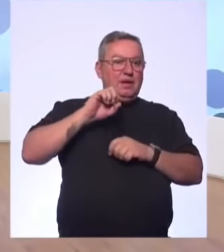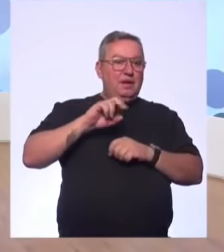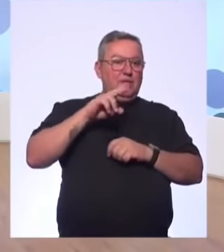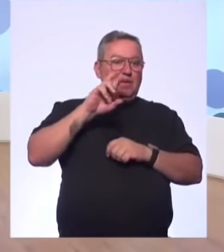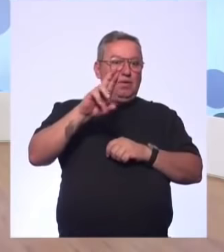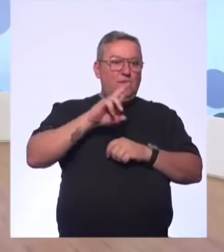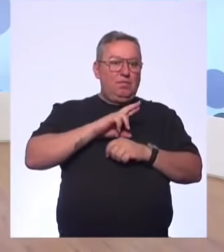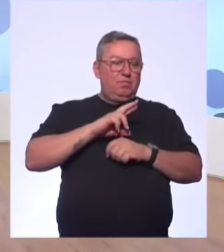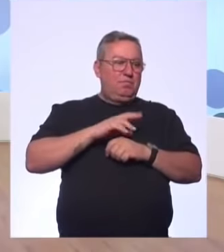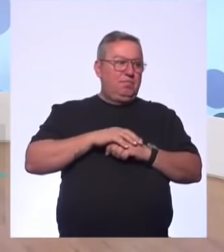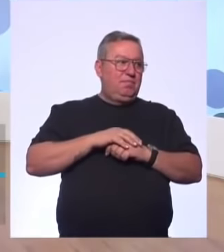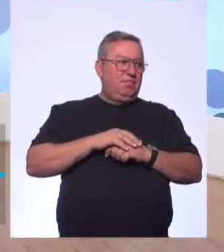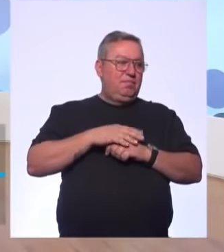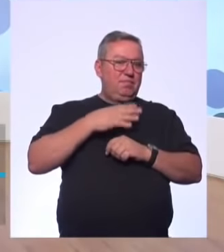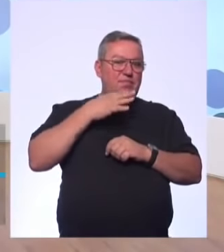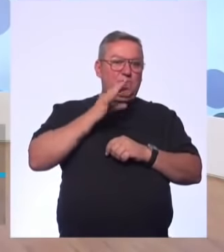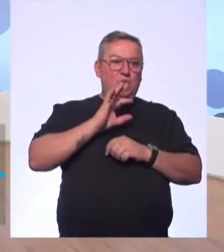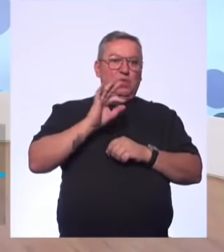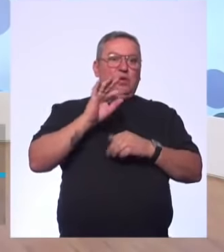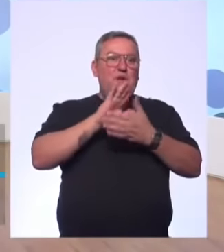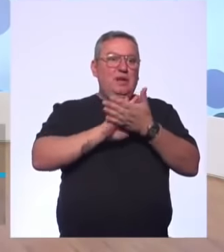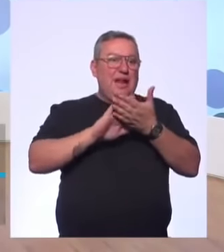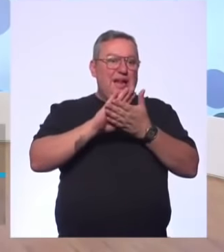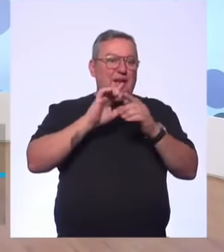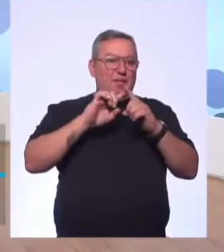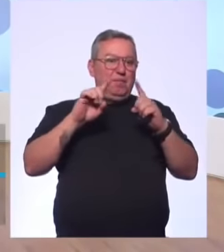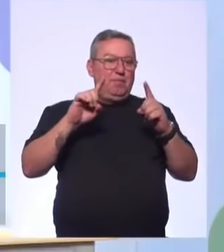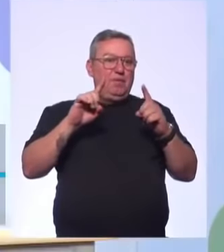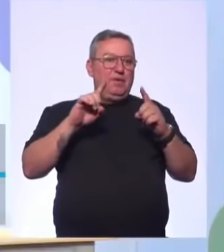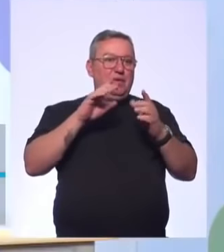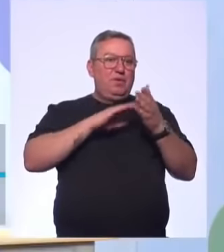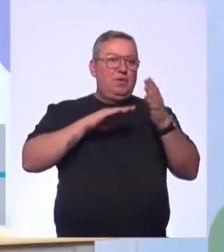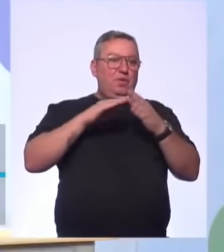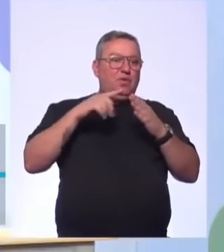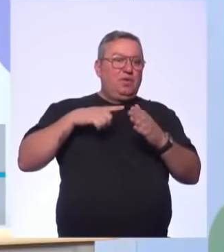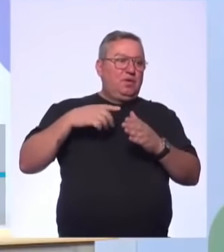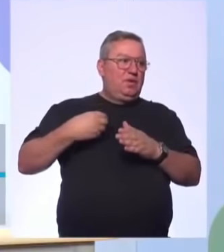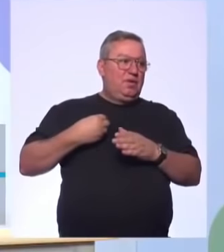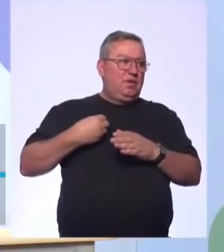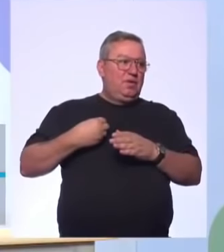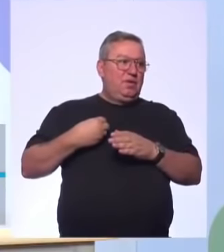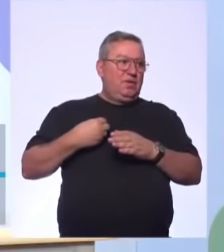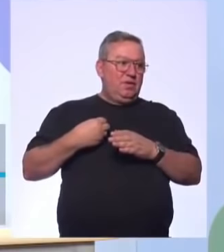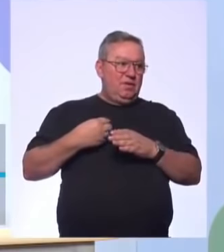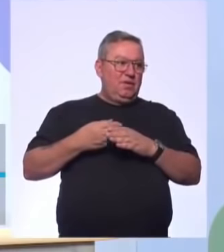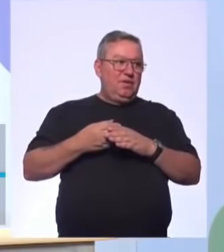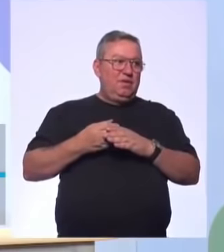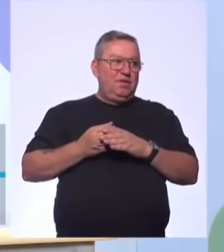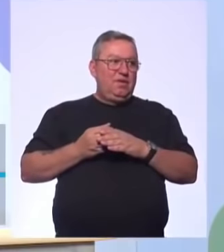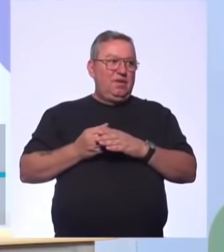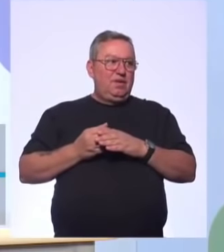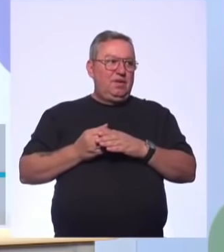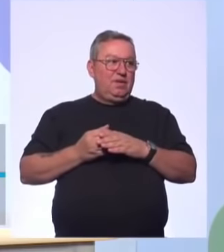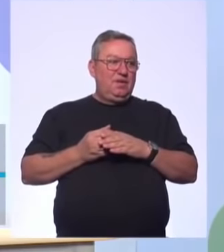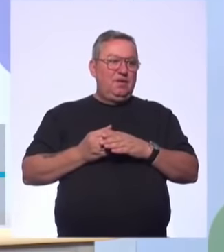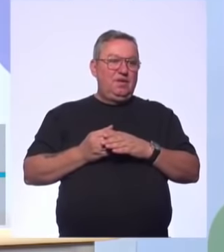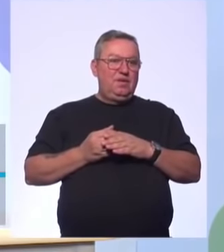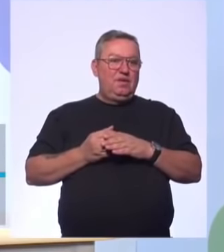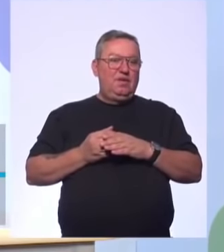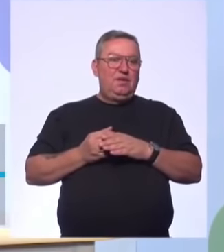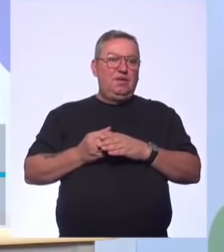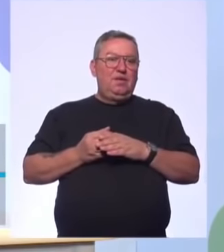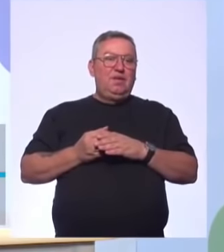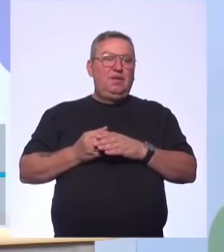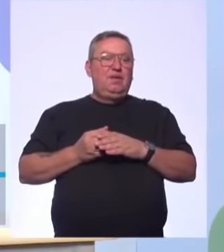all living beings have cell, mas ele colocou todos, eu sei que todos os seres têm celular. O Vinícius, todos os